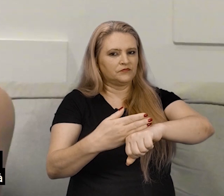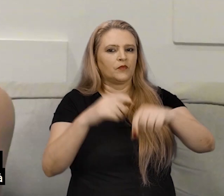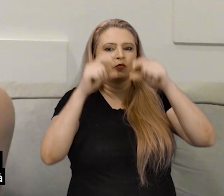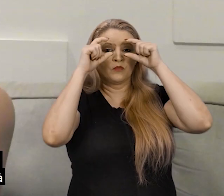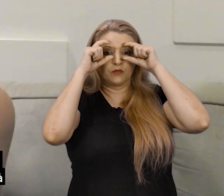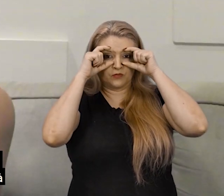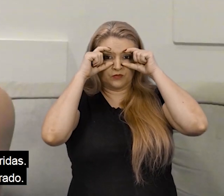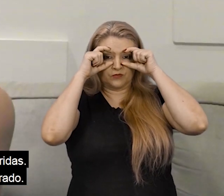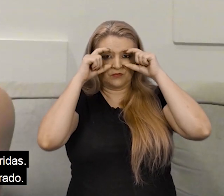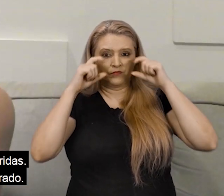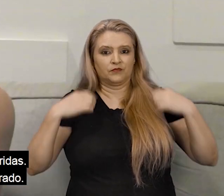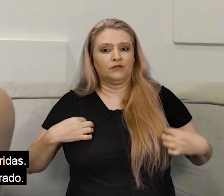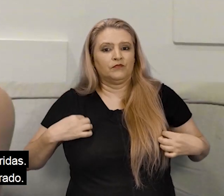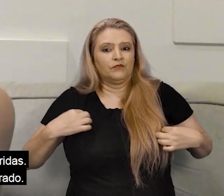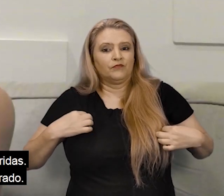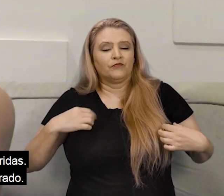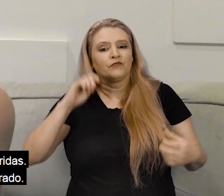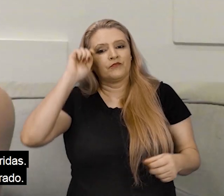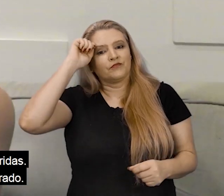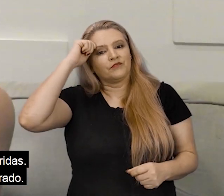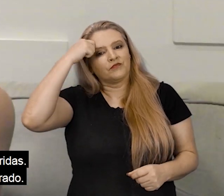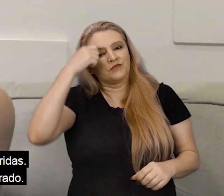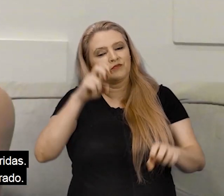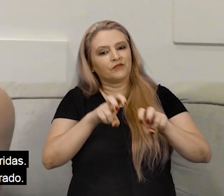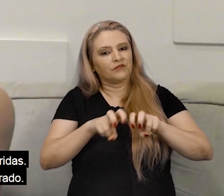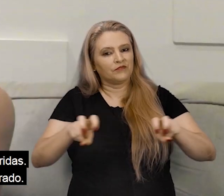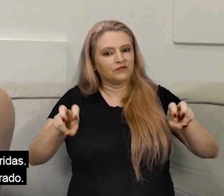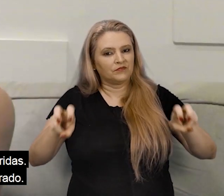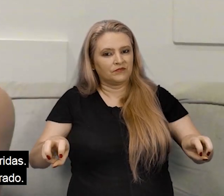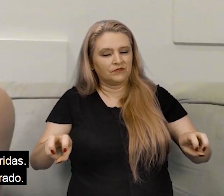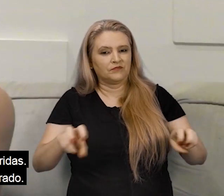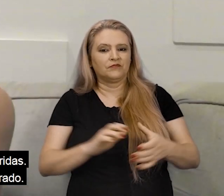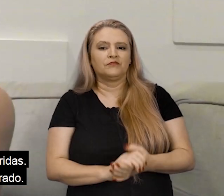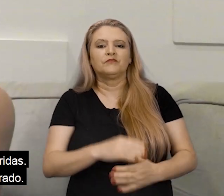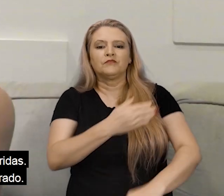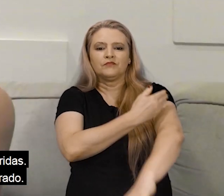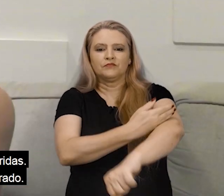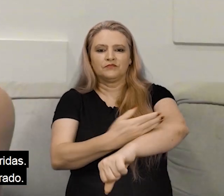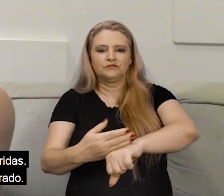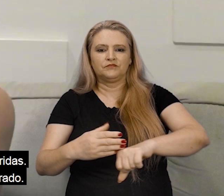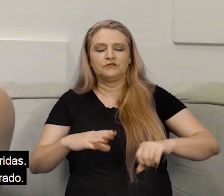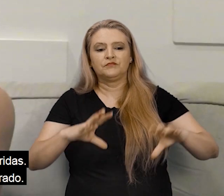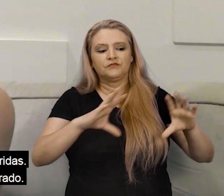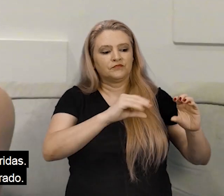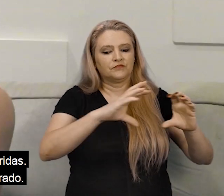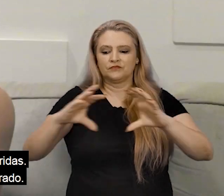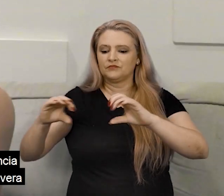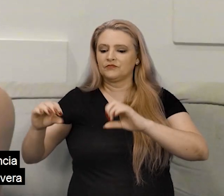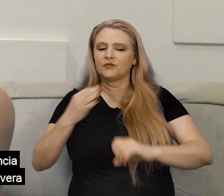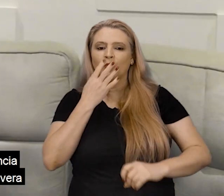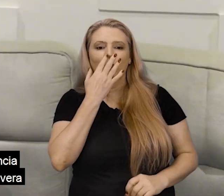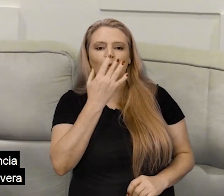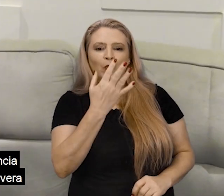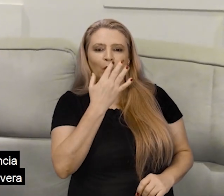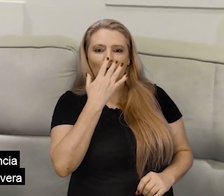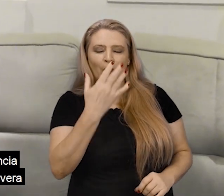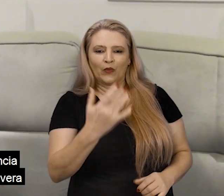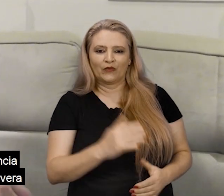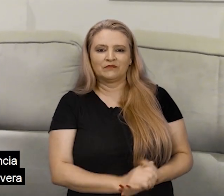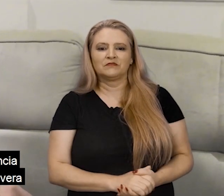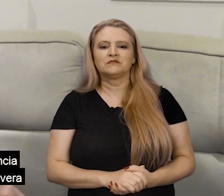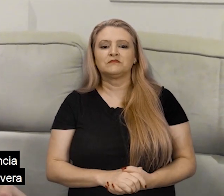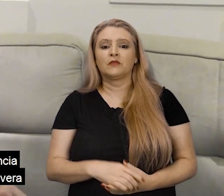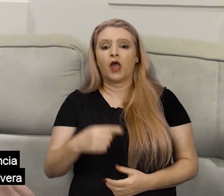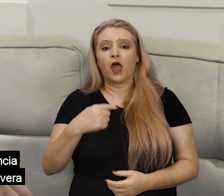preta, está sentada num sofá branco com almofadas coloridas. A sala tem paredes brancas e um quadro pendurado. Eu tenho